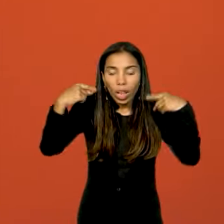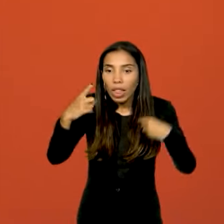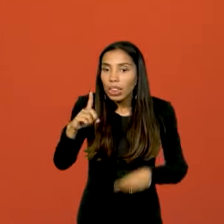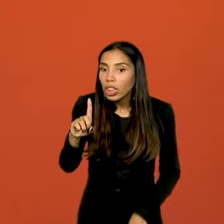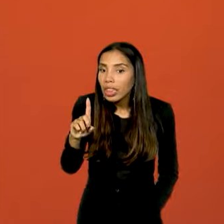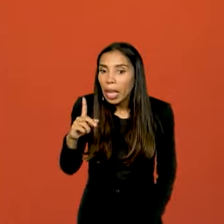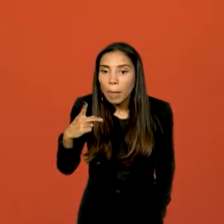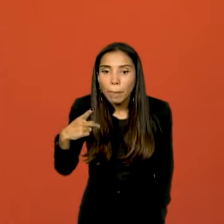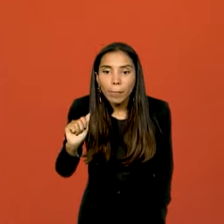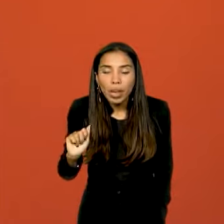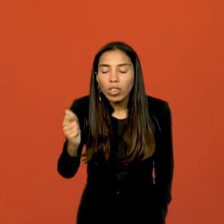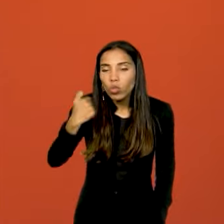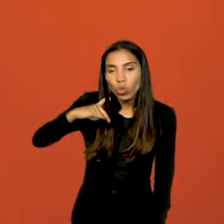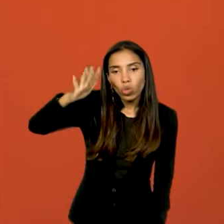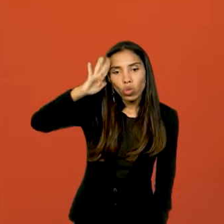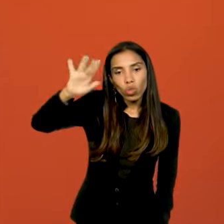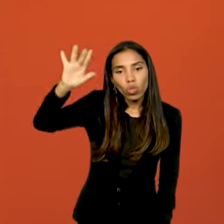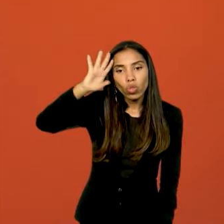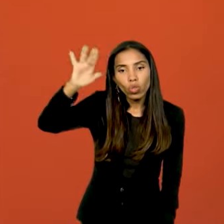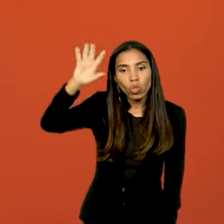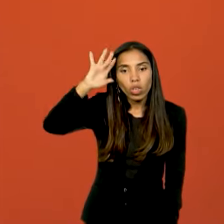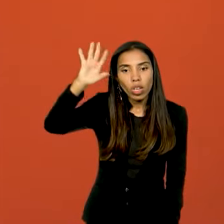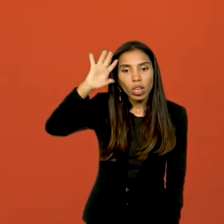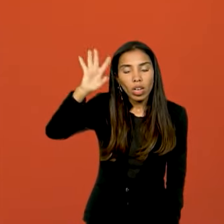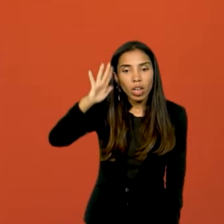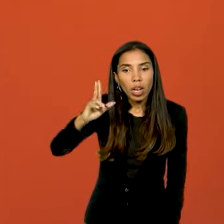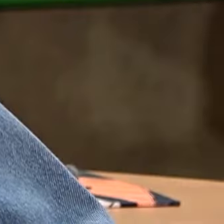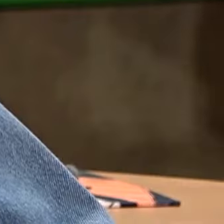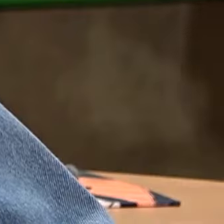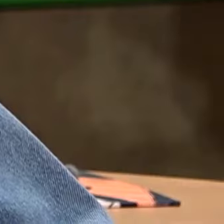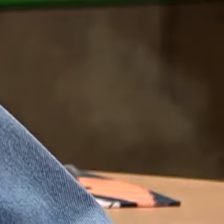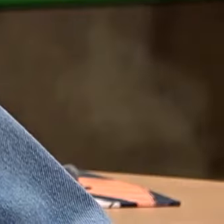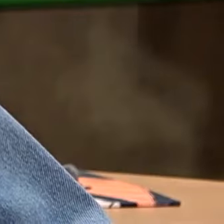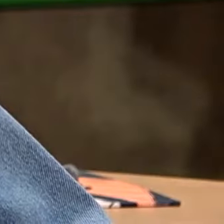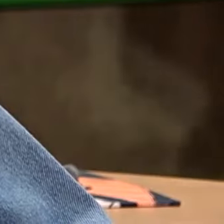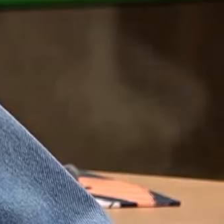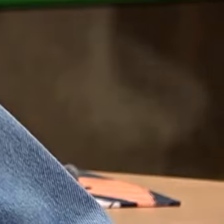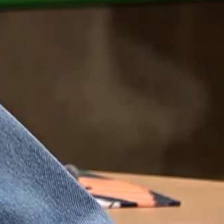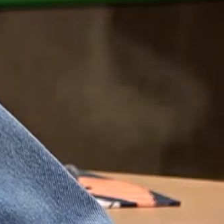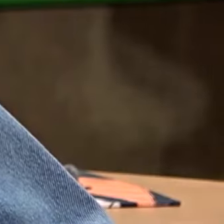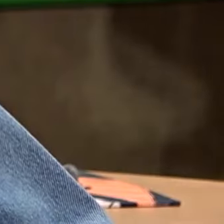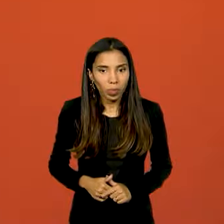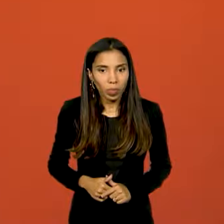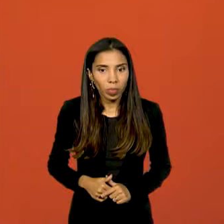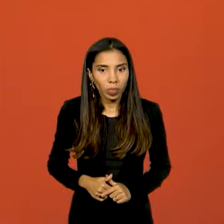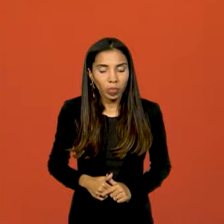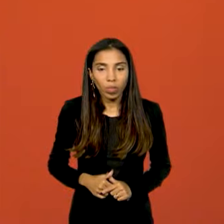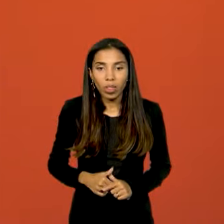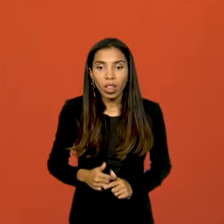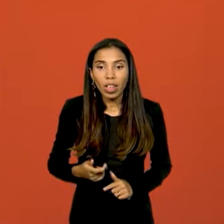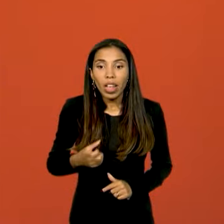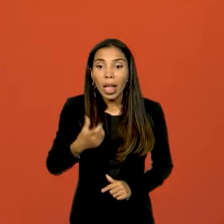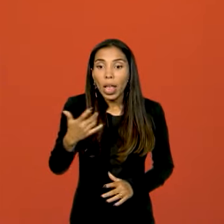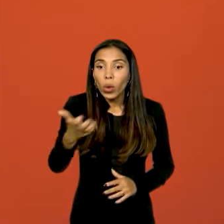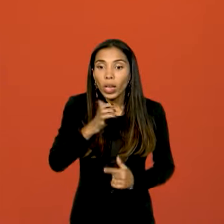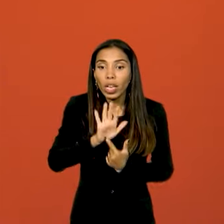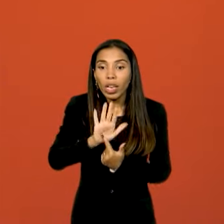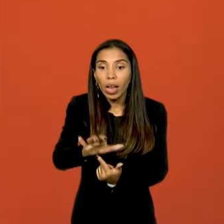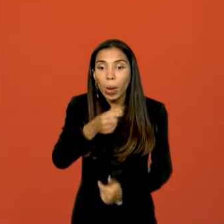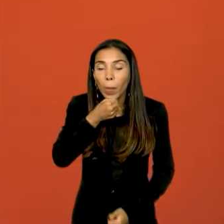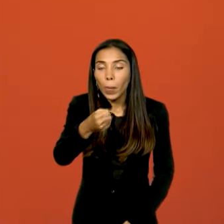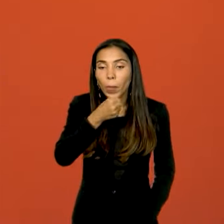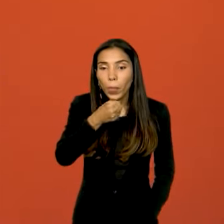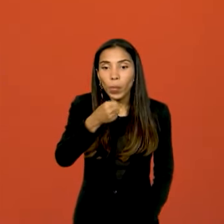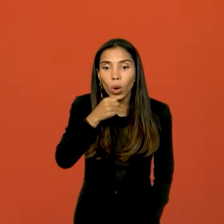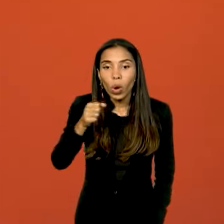me permitiu realizar sonhos... sendo o mesmo personagem. Eu, quando era novinho, tinha o sonho de ser um apresentador de TV. E